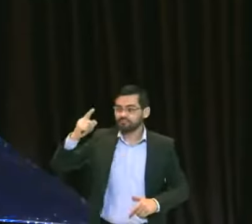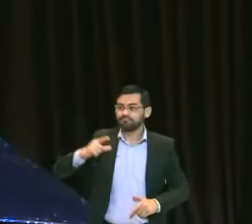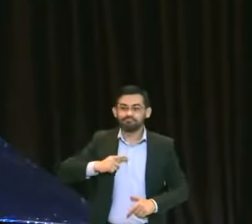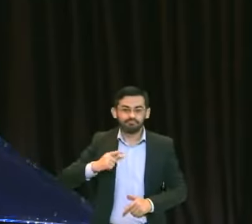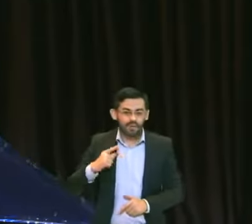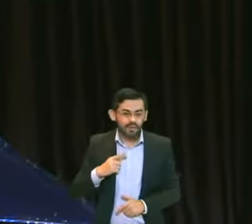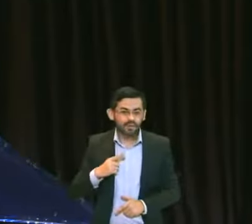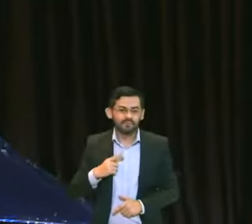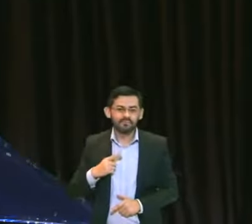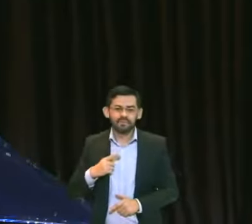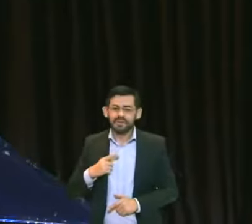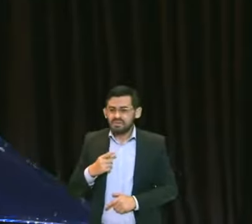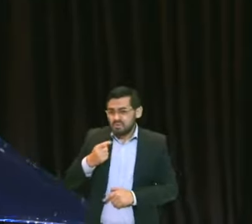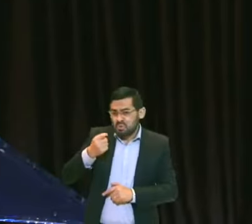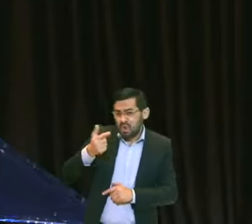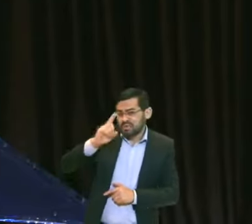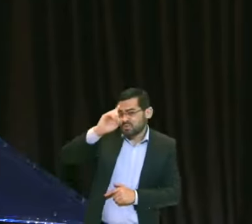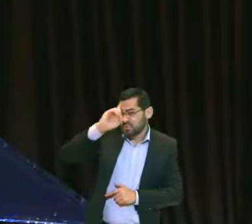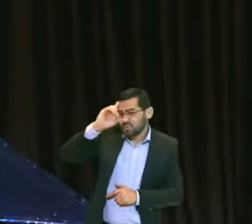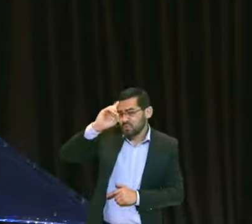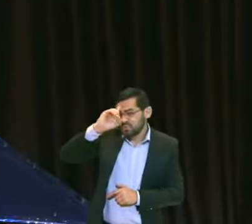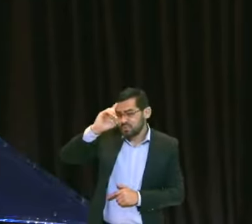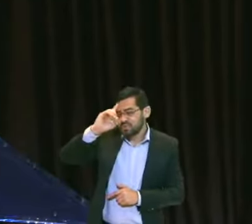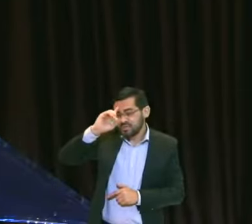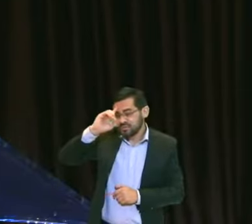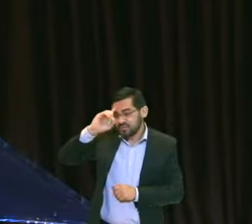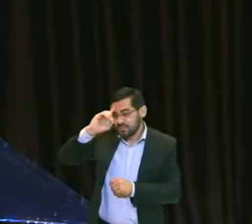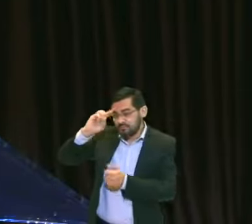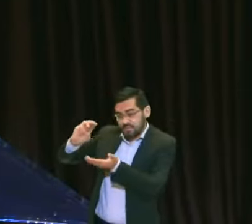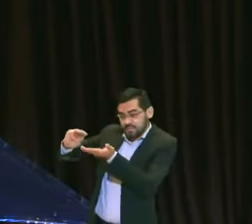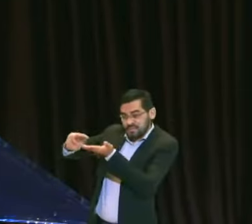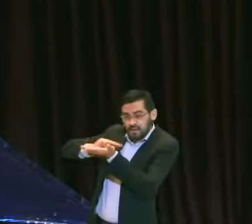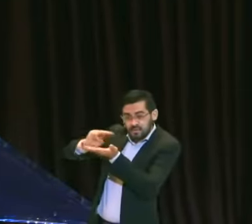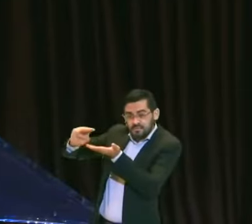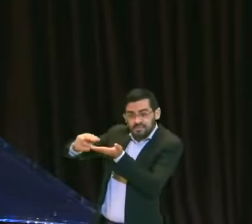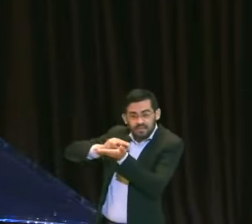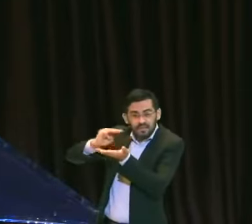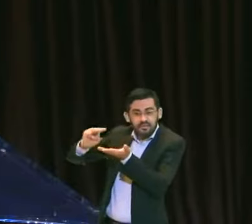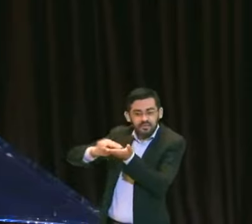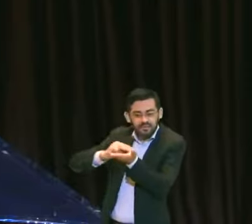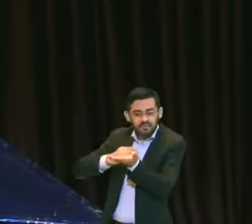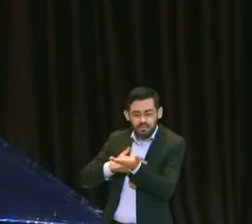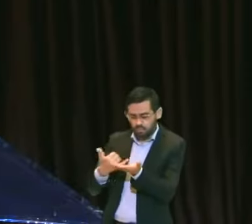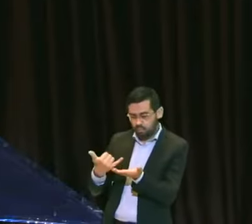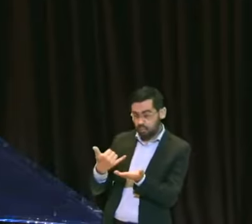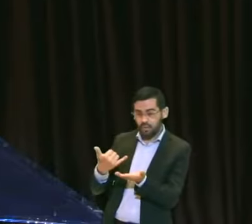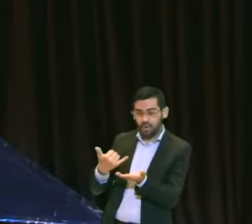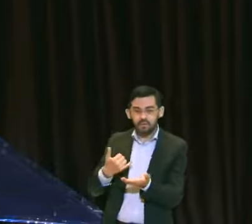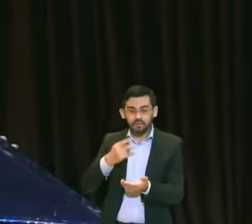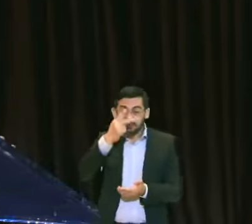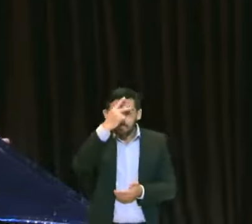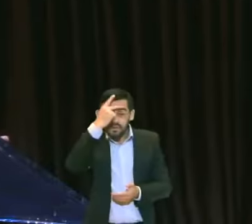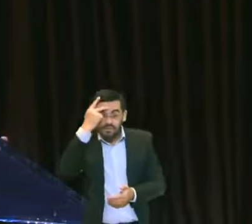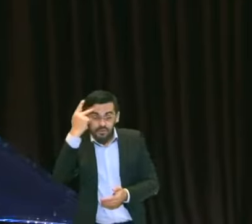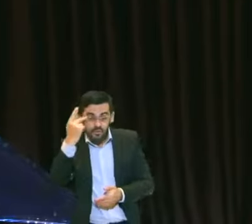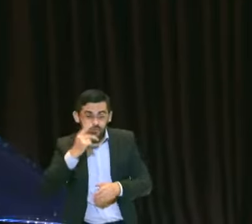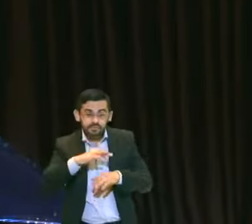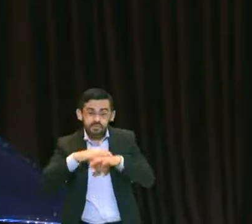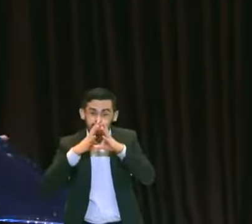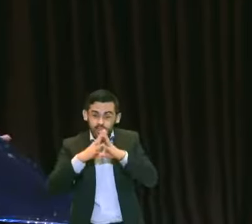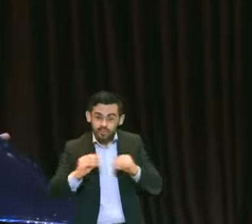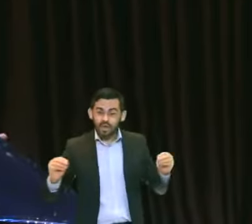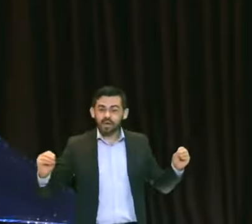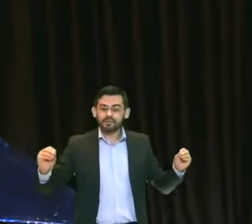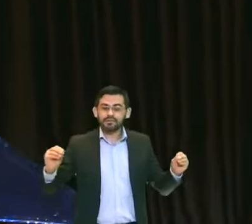Eu recebo quase todos os dias mensagens de pessoas que foram curadas, que se converteram,